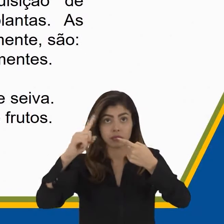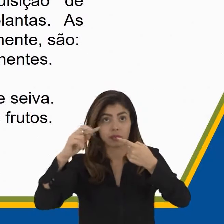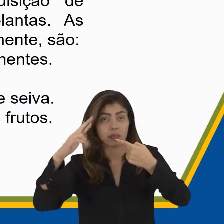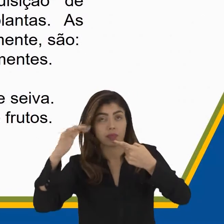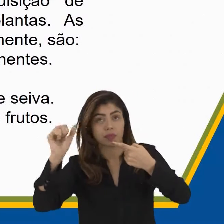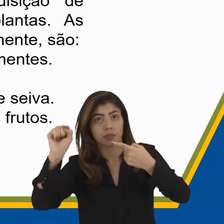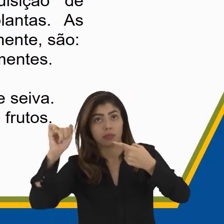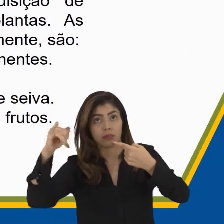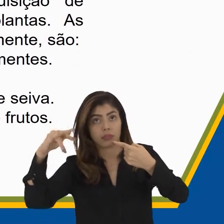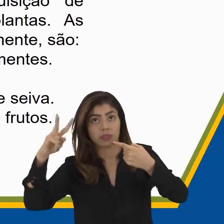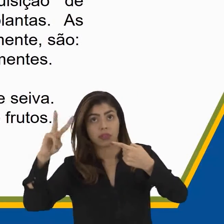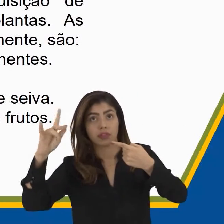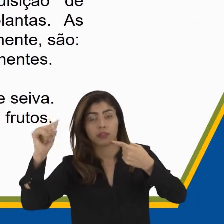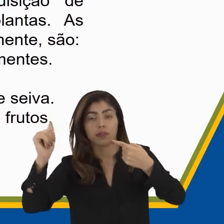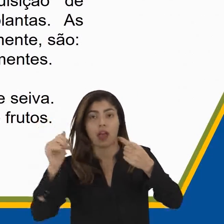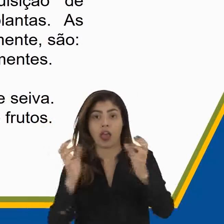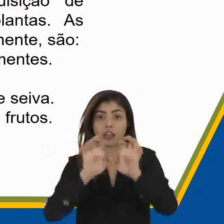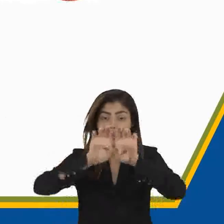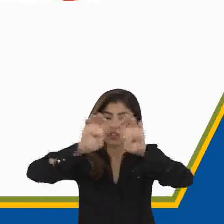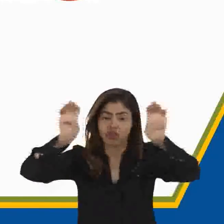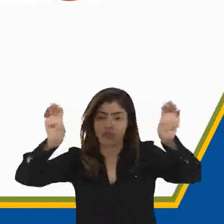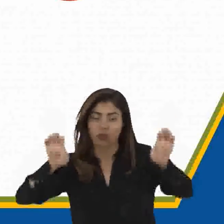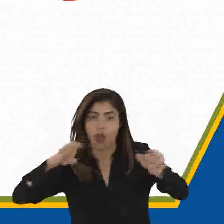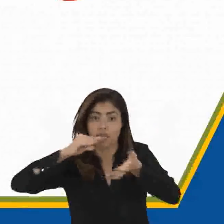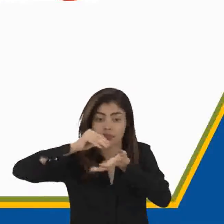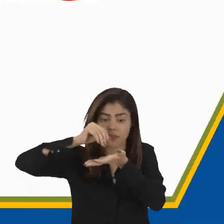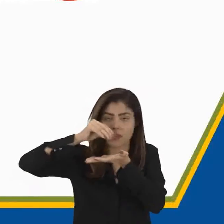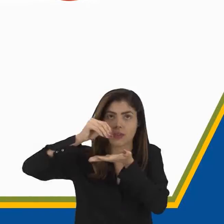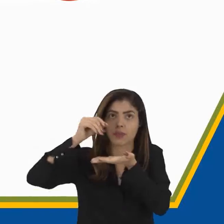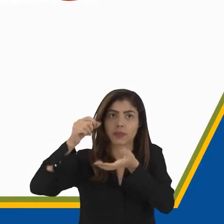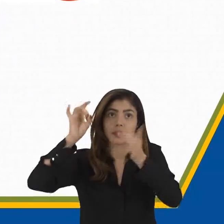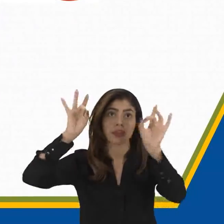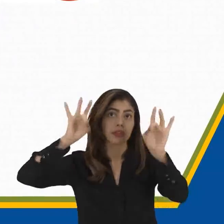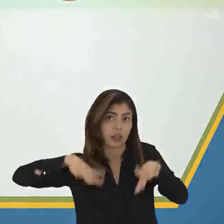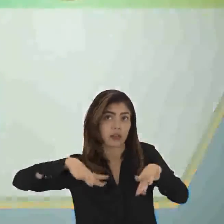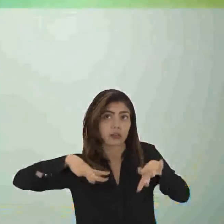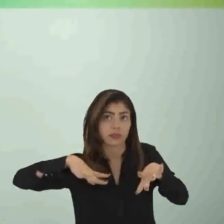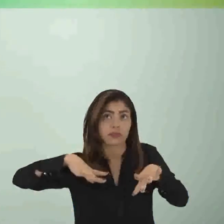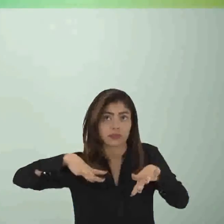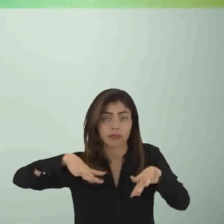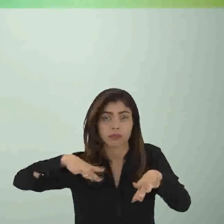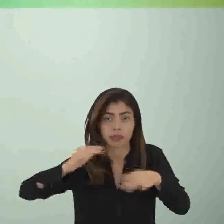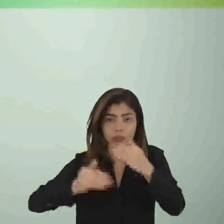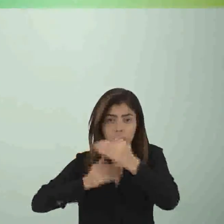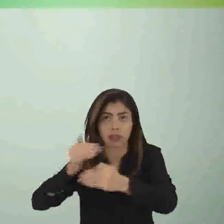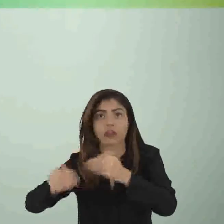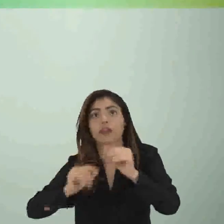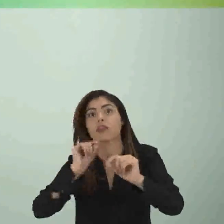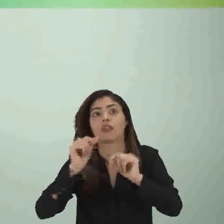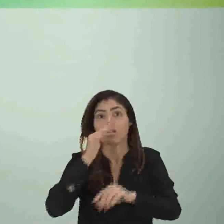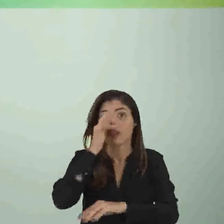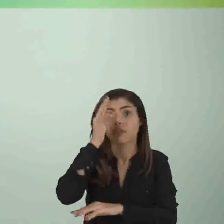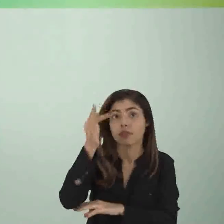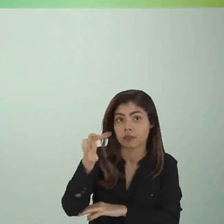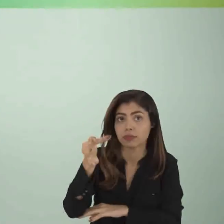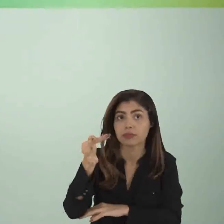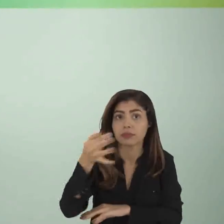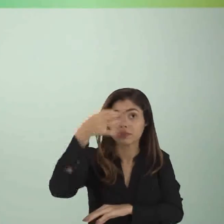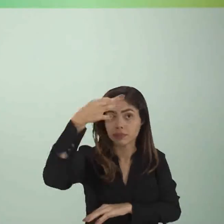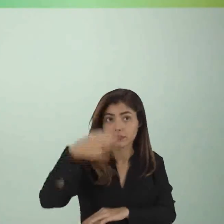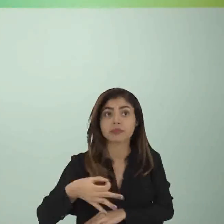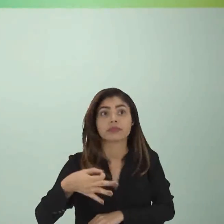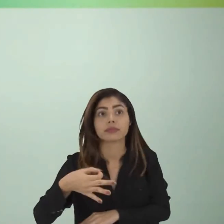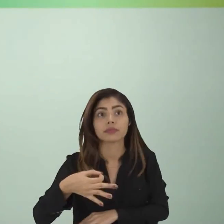resposta correta é a letra D. Ok? Bom, espero que vocês tenham gostado da aula de hoje. Bom, para mais